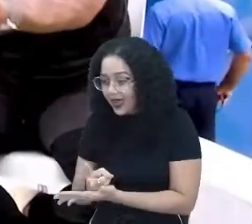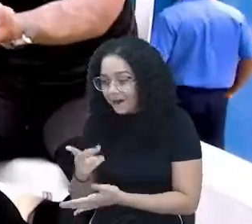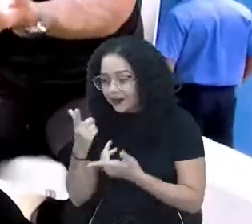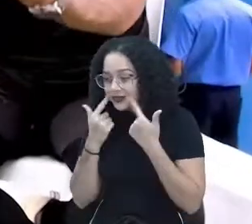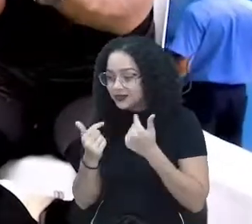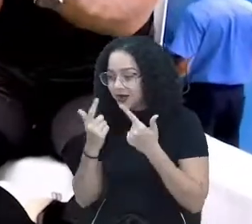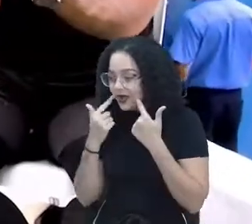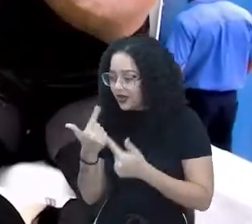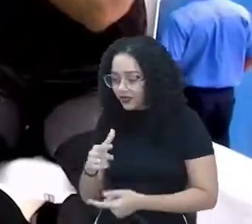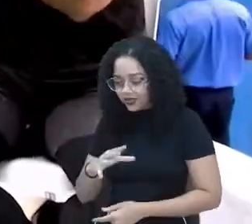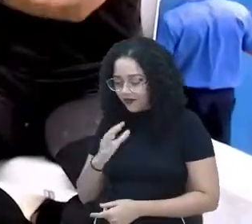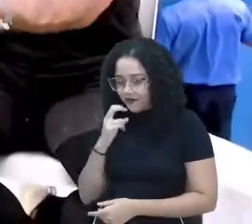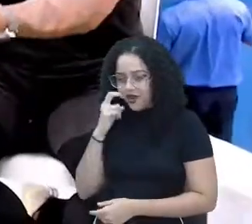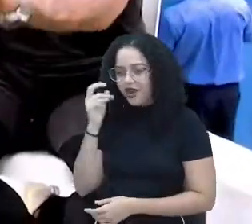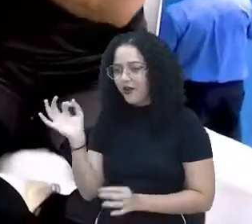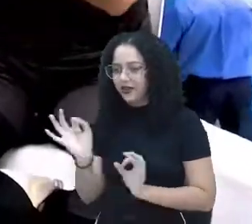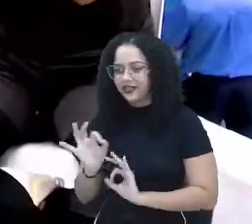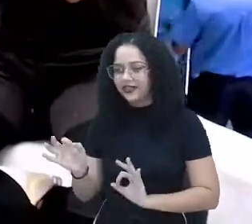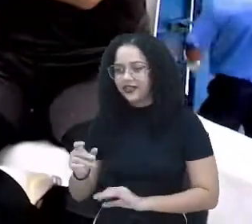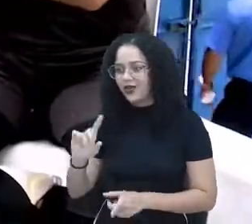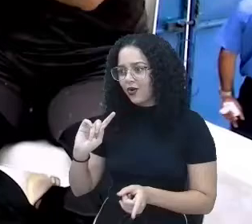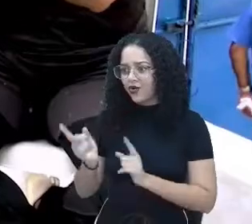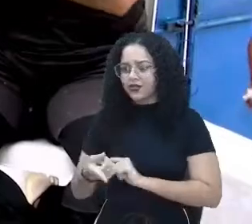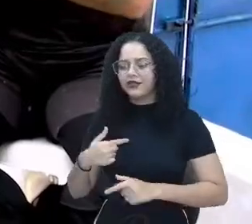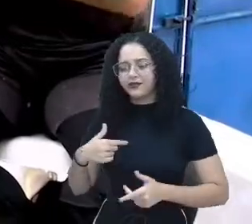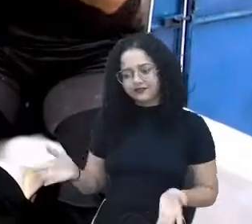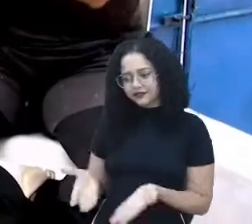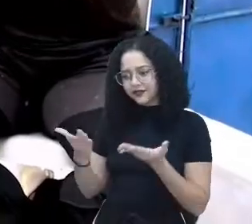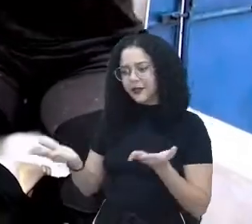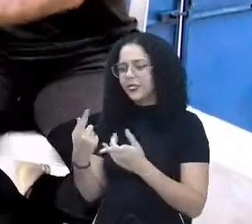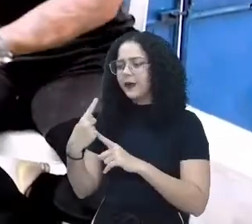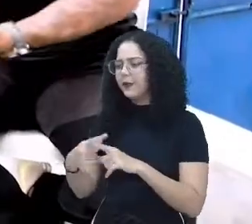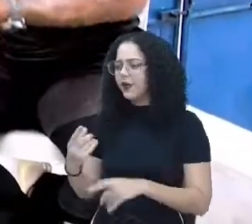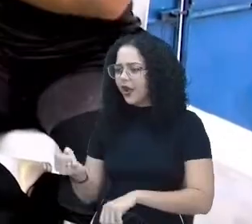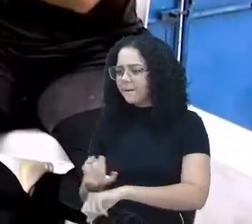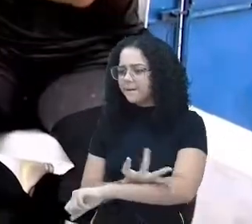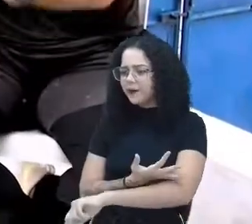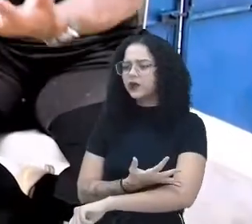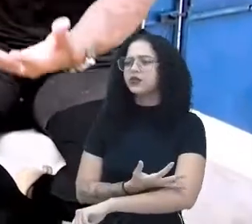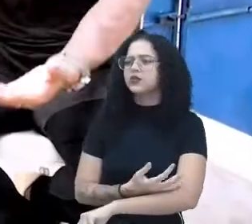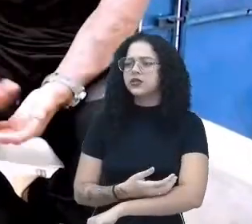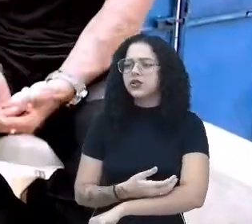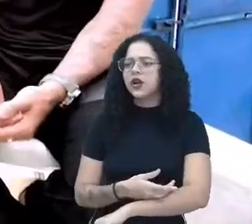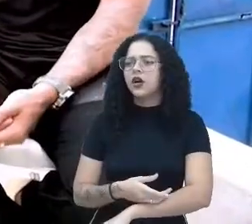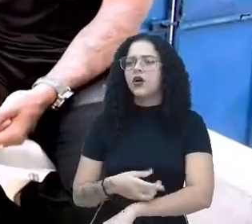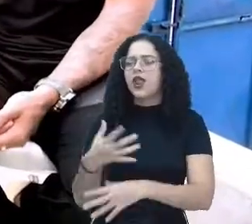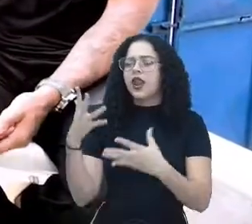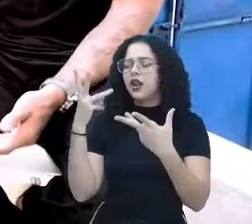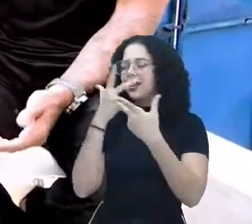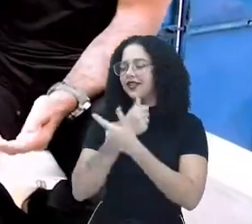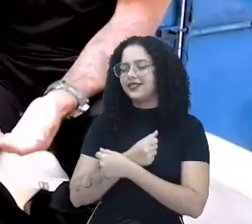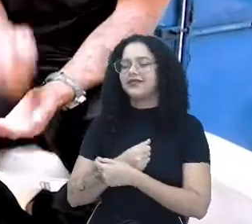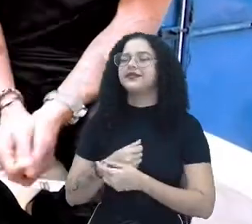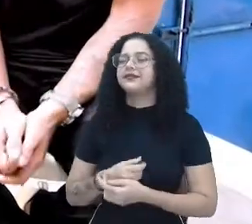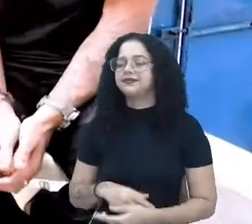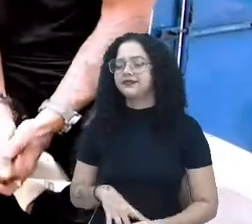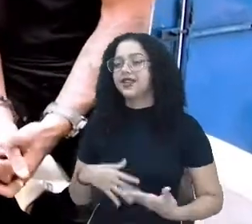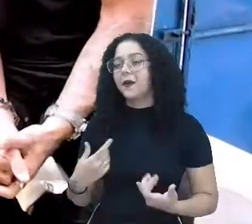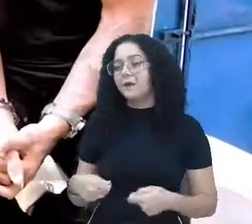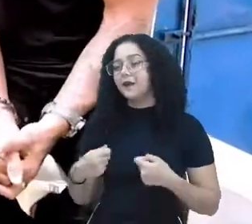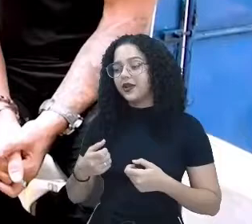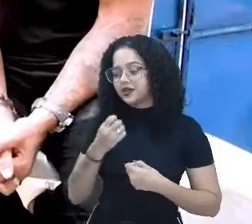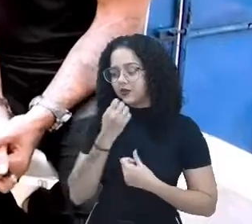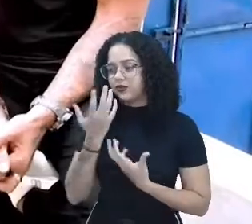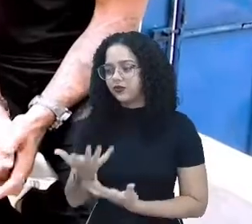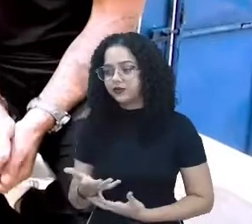nem vergonha disso. Muito pelo contrário, eu estimulo, porque a emoção, ela é bela, ela é breve, ela é linda. Né? Então, segue aí.